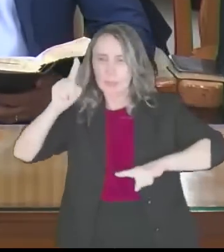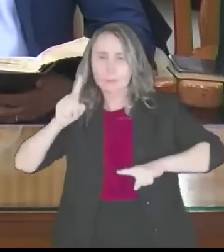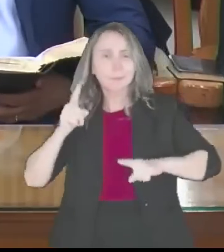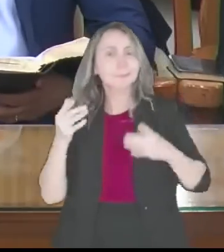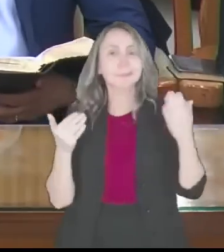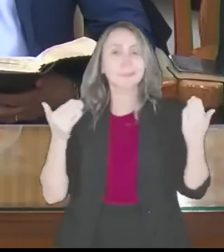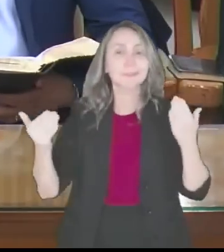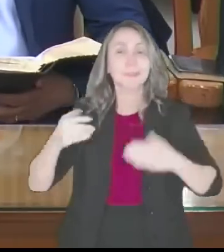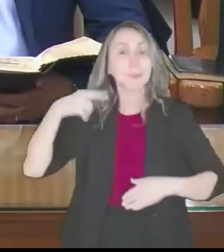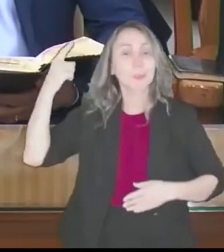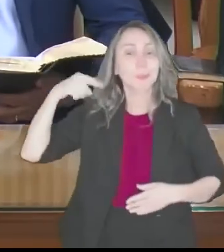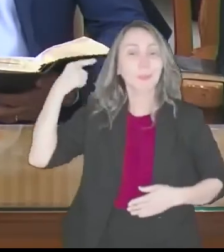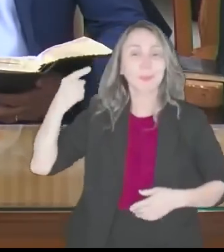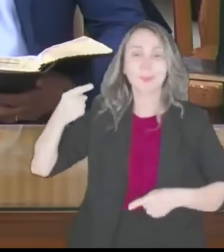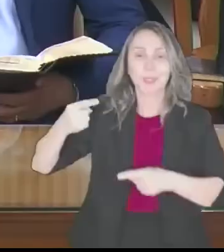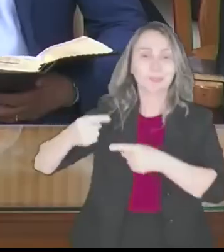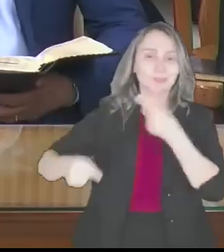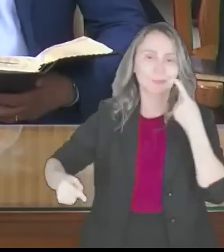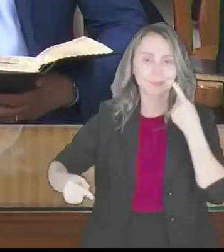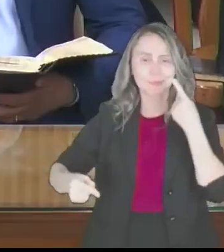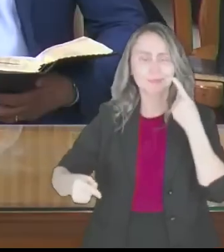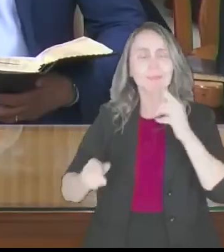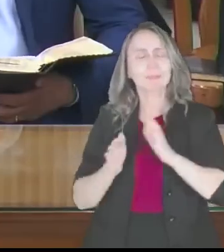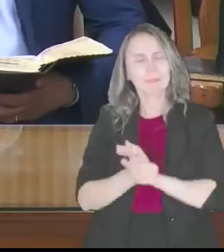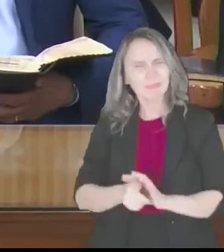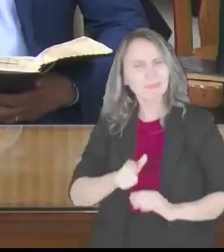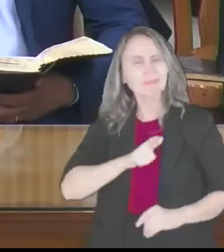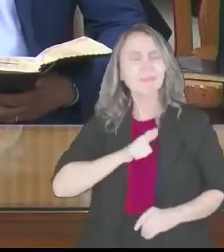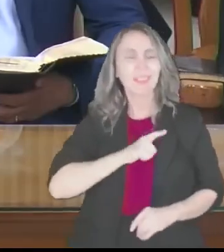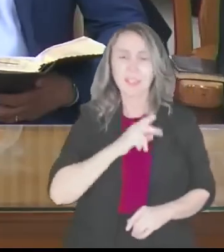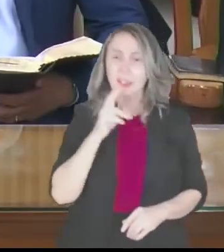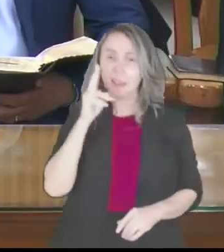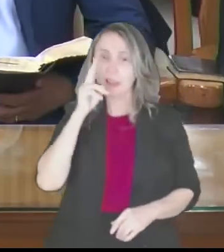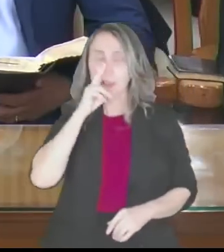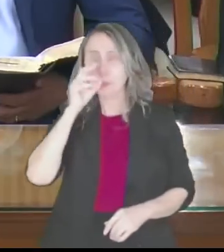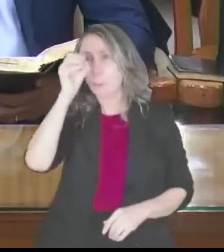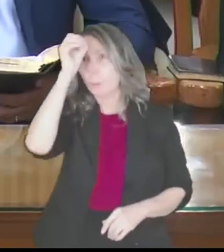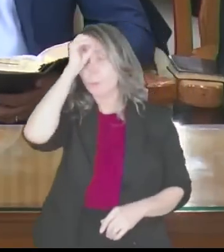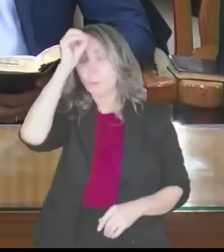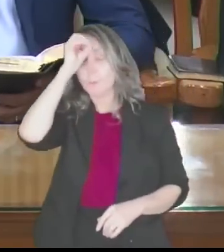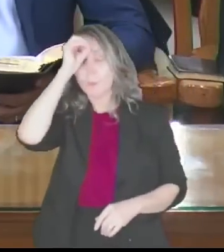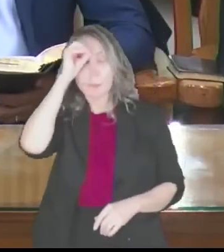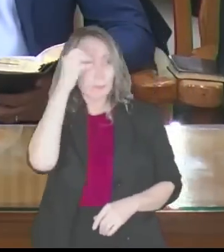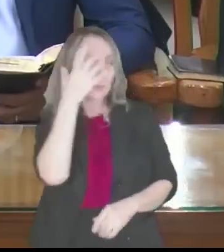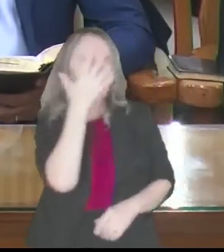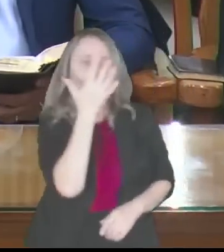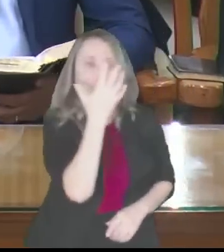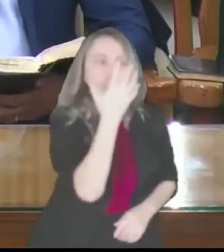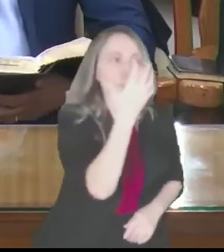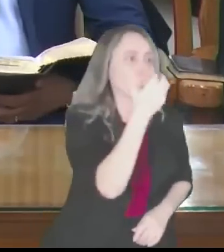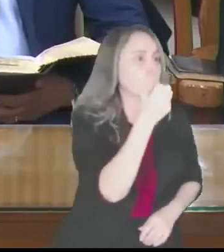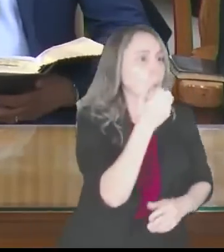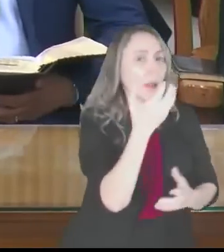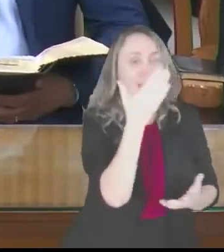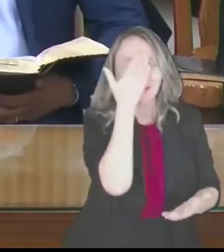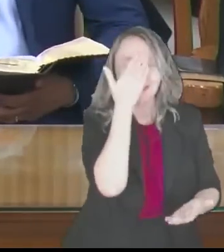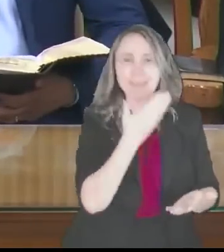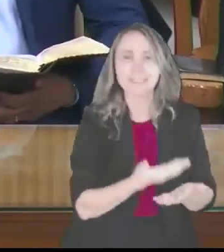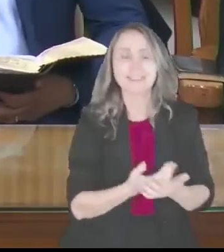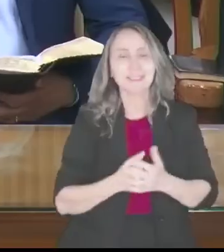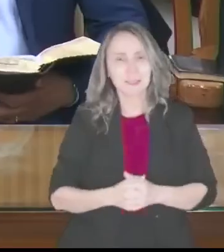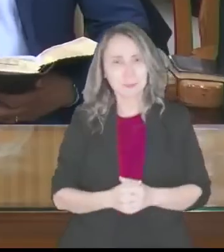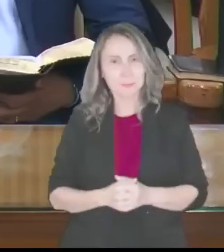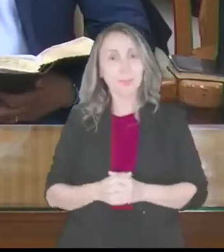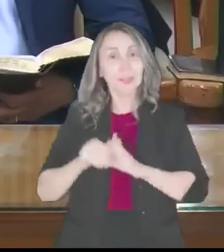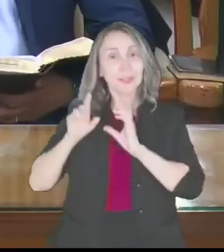loucura. E o pior é que tem crente bobo que vai na onda. Deixa a doutrina da casa da